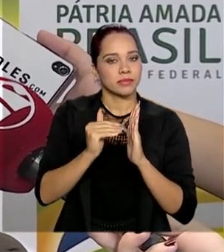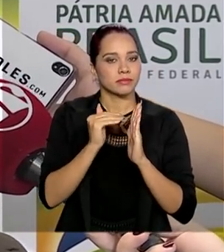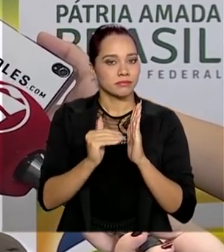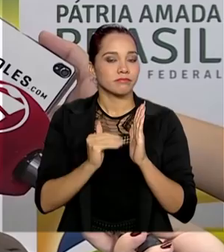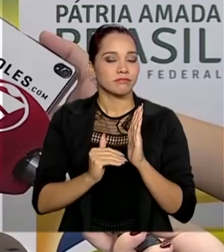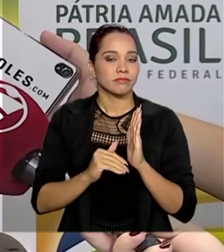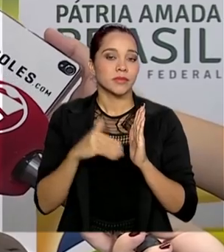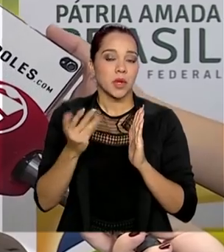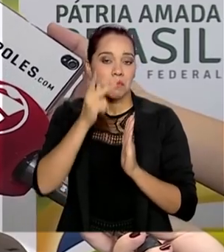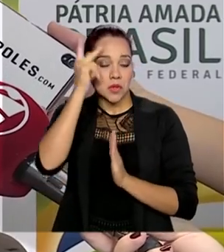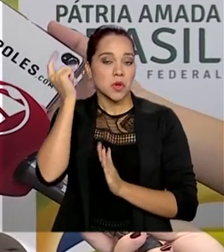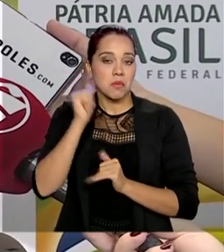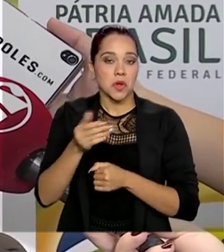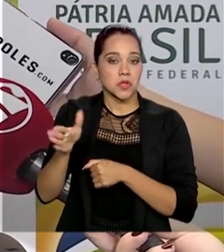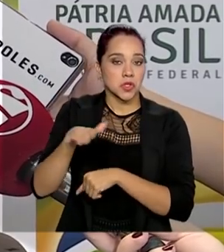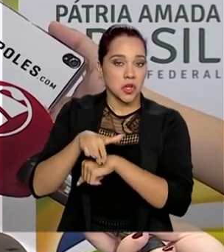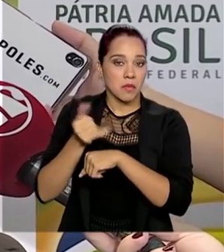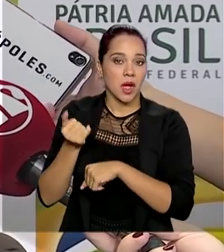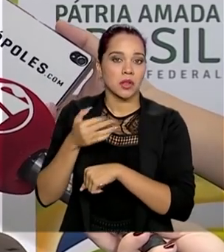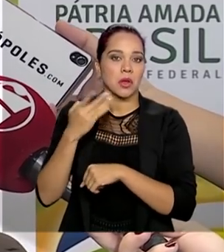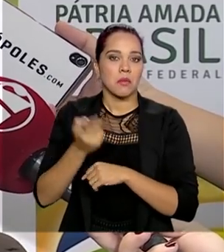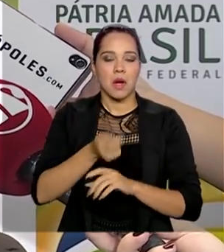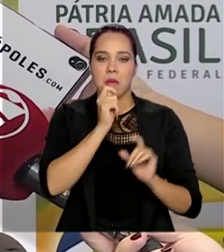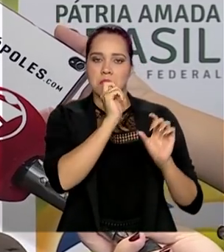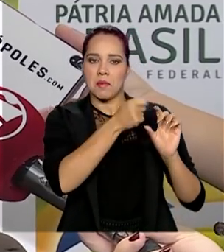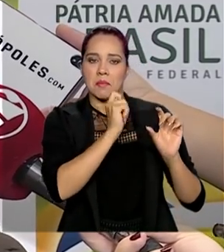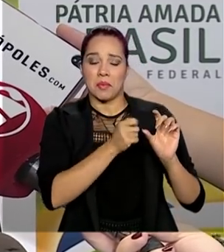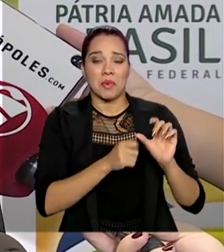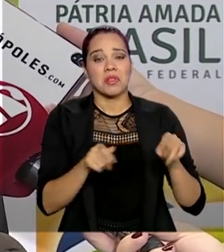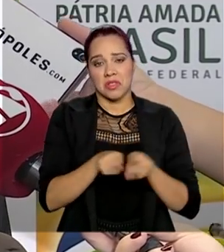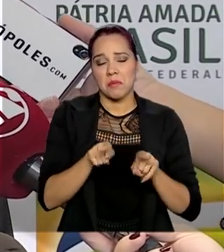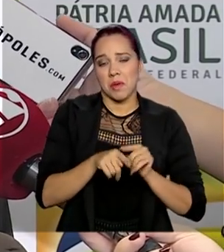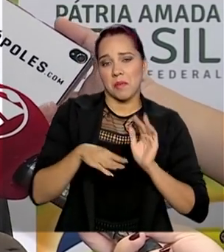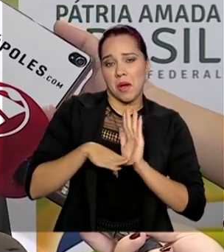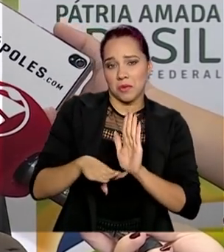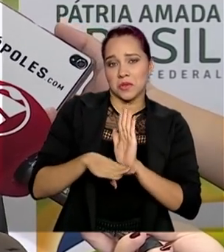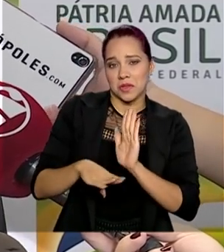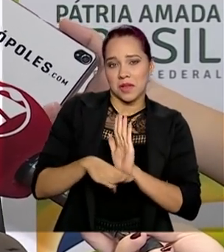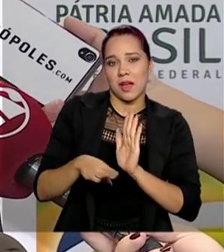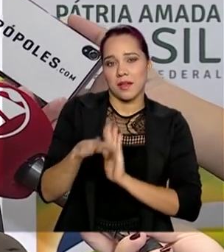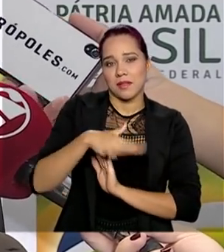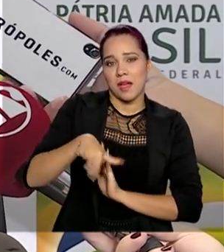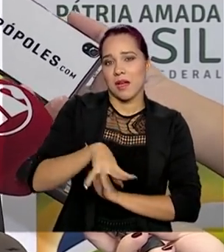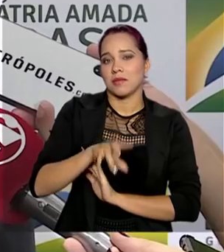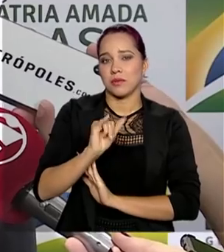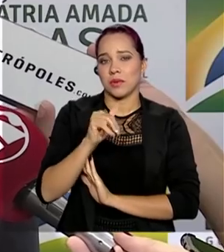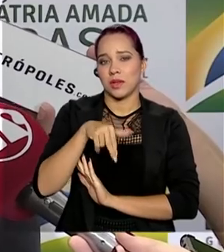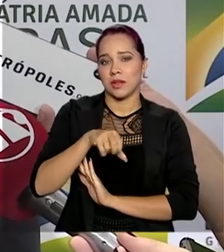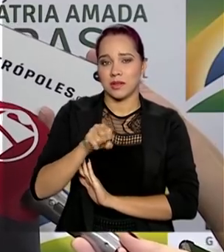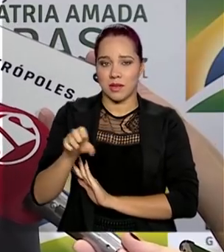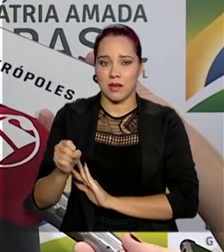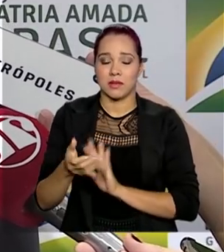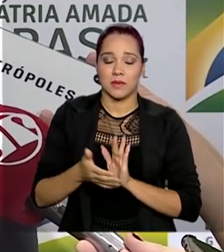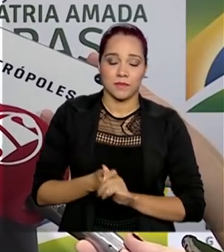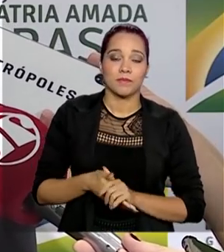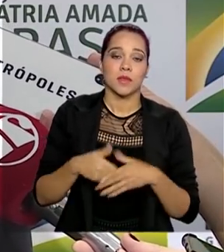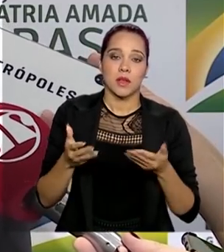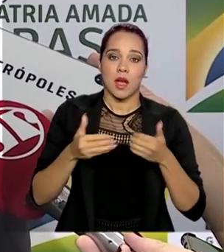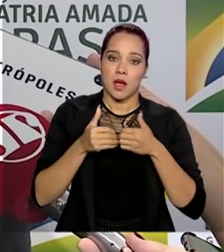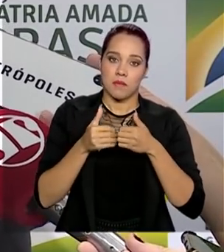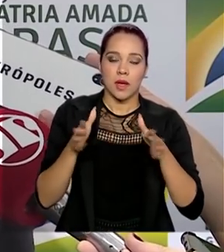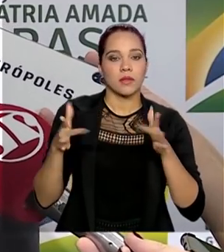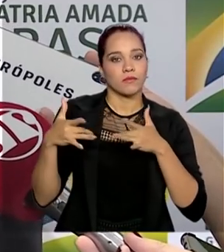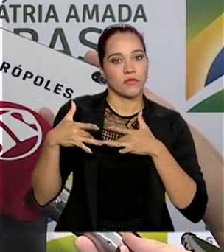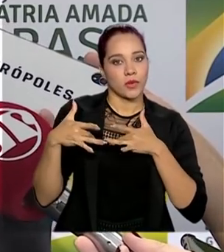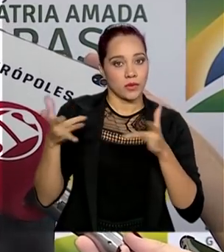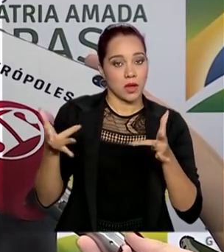tão cara pode ser convocado desde pregar prego em parede até auxiliar na questão do inss está aberto voluntariar